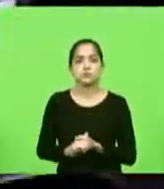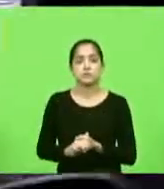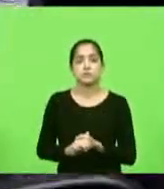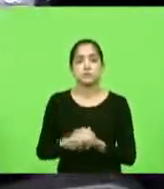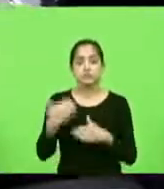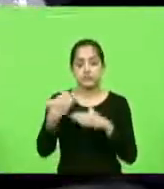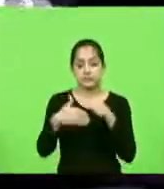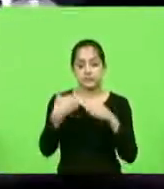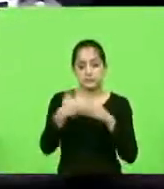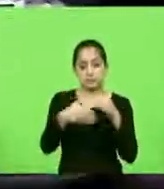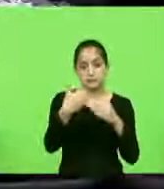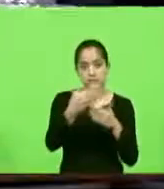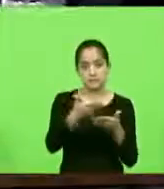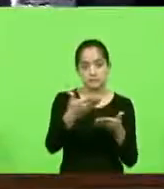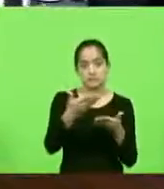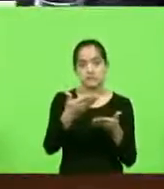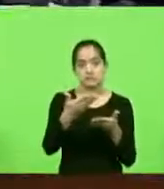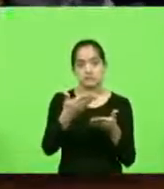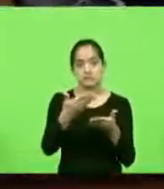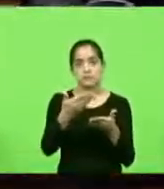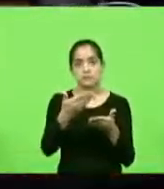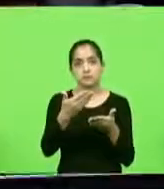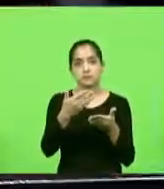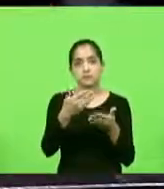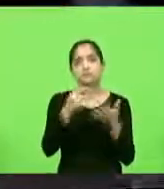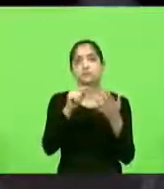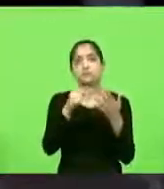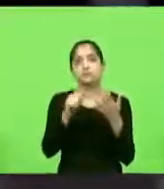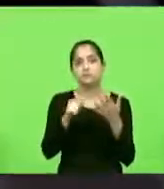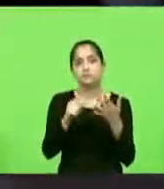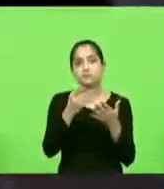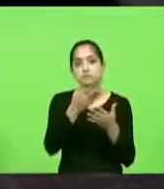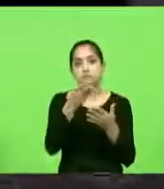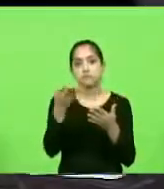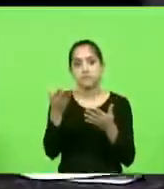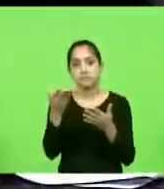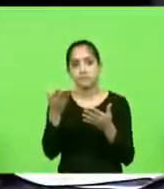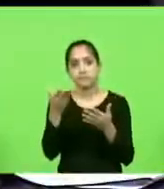tramita, senhor presidente, e faço essas observações